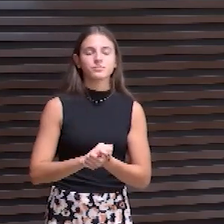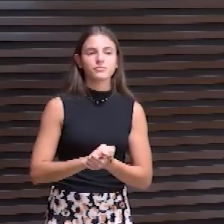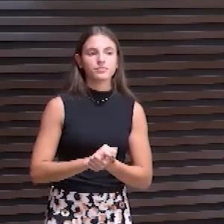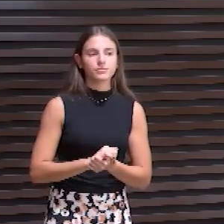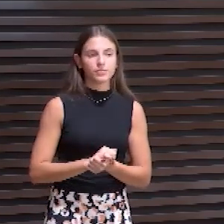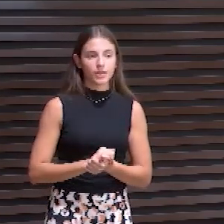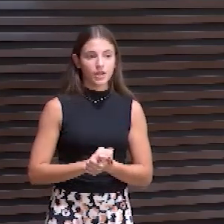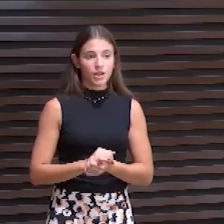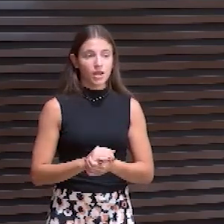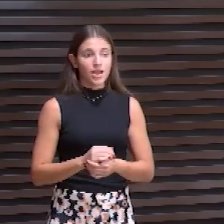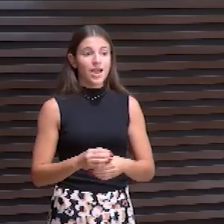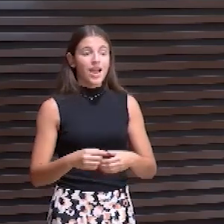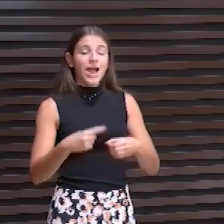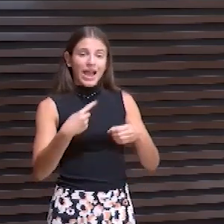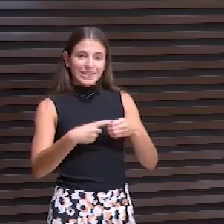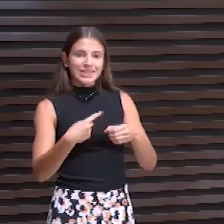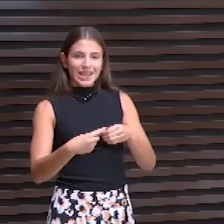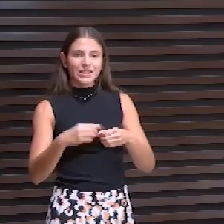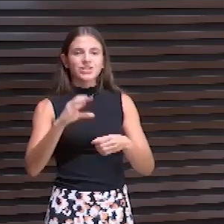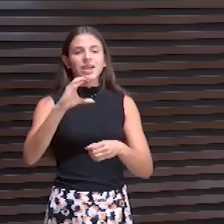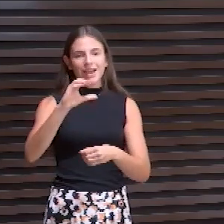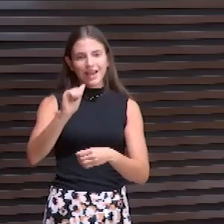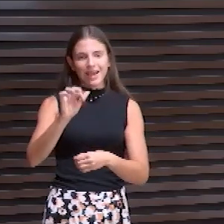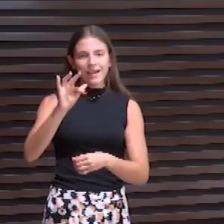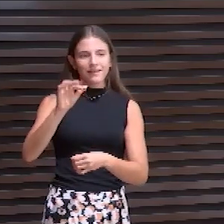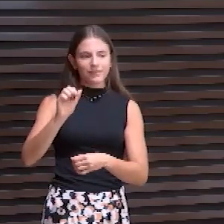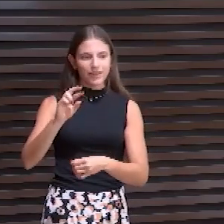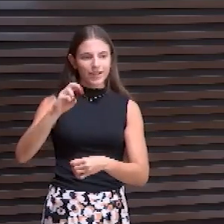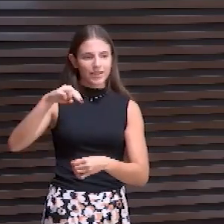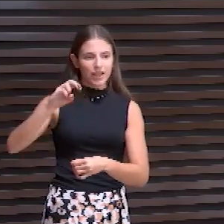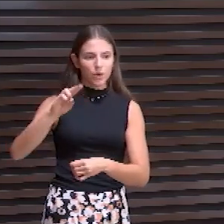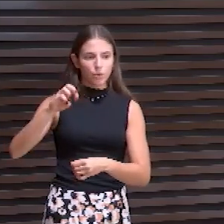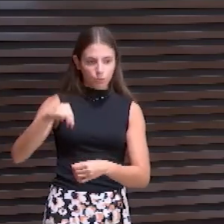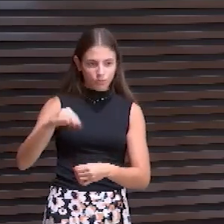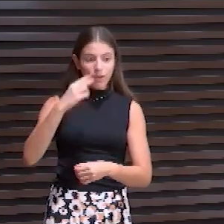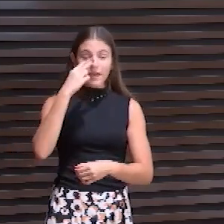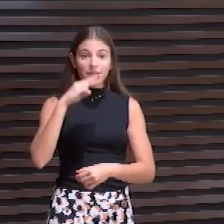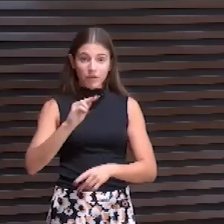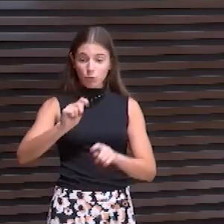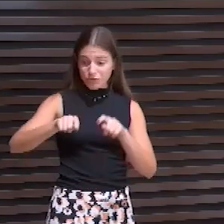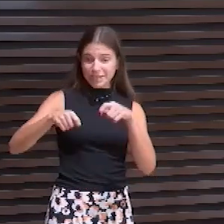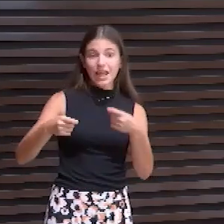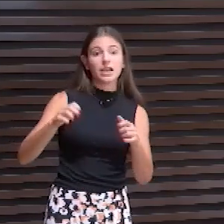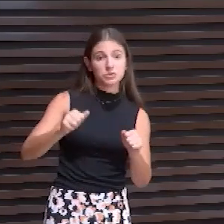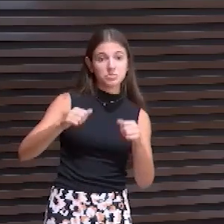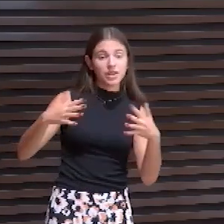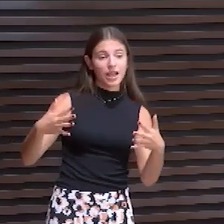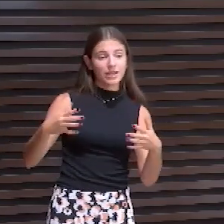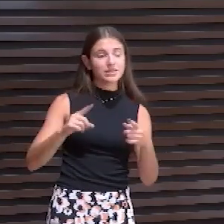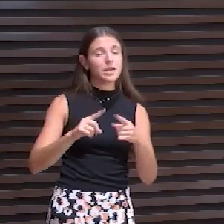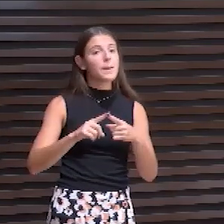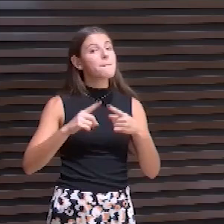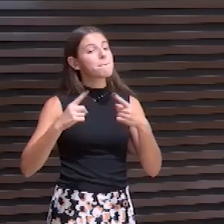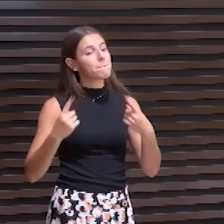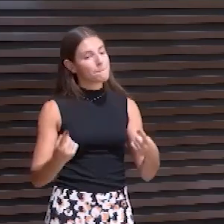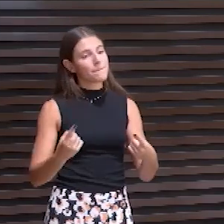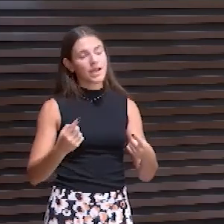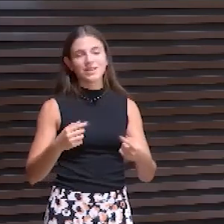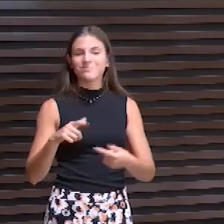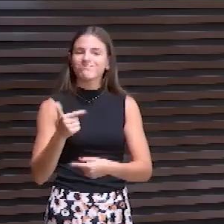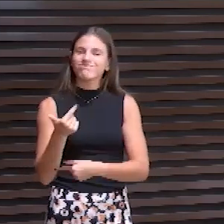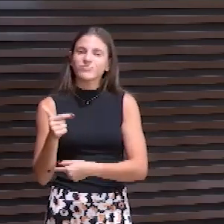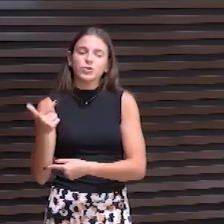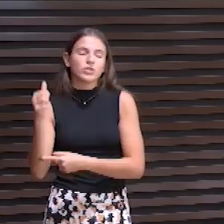viu os milagres e não se arrependeu. Cafarnaum está lá nas cidades que Jesus falou que serão condenadas e terão